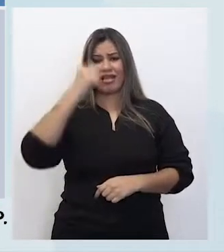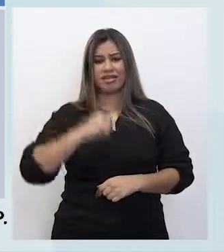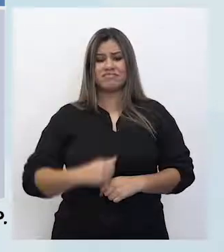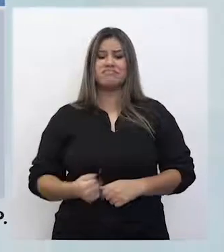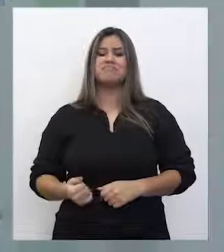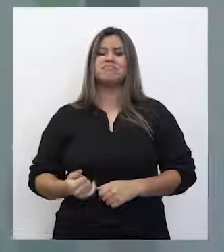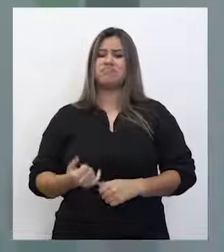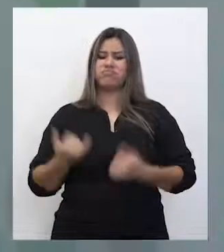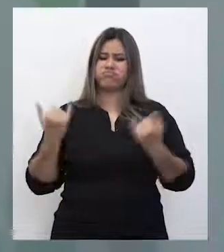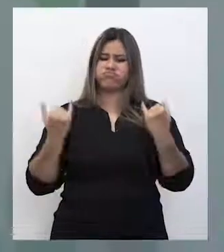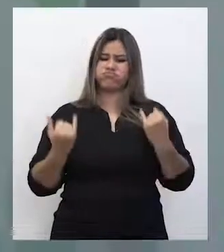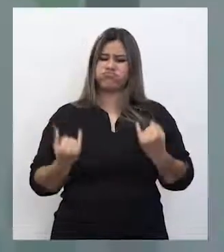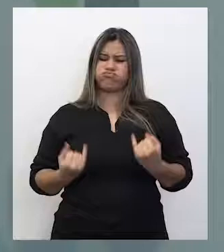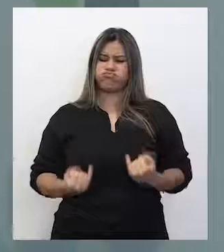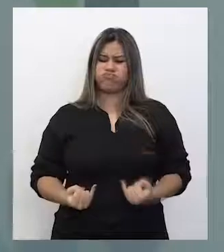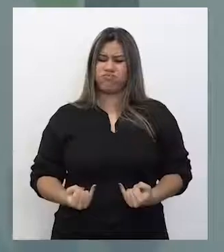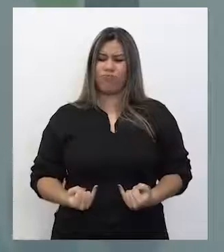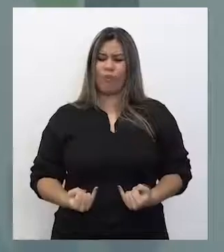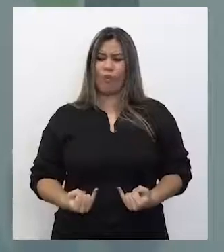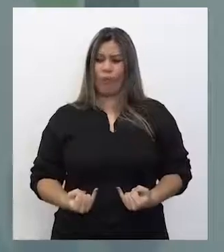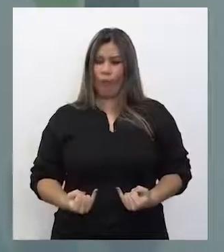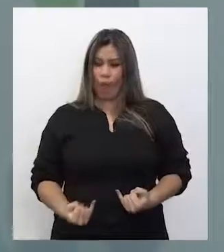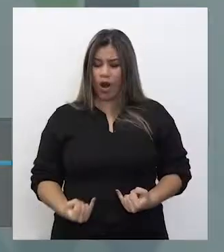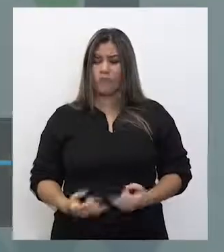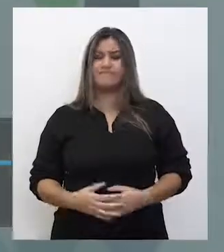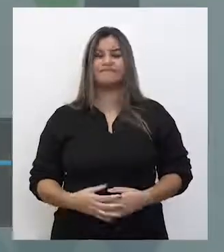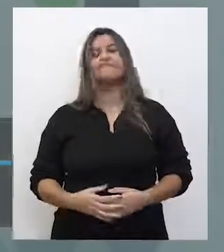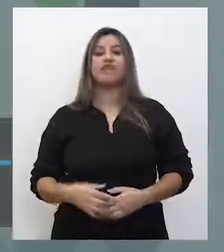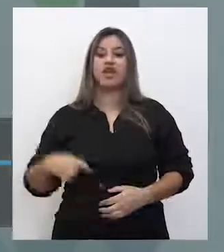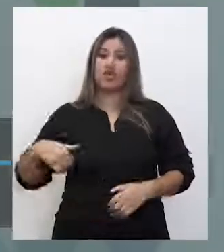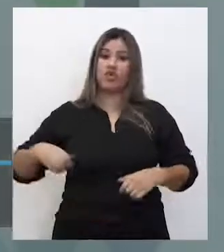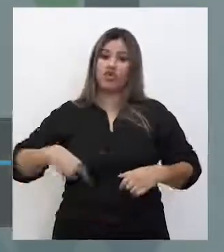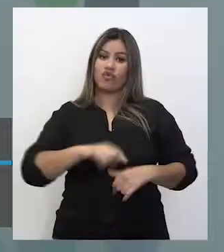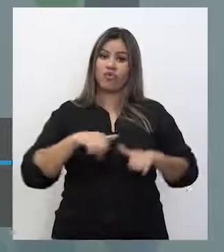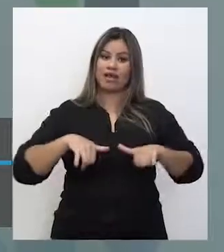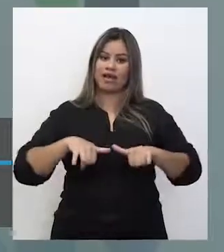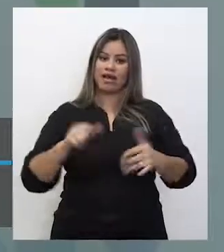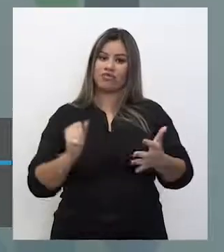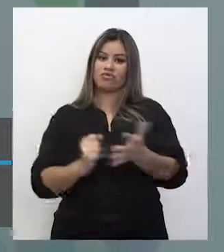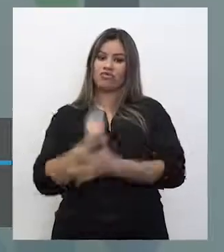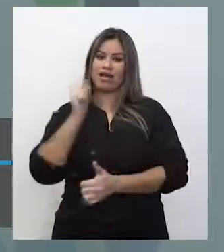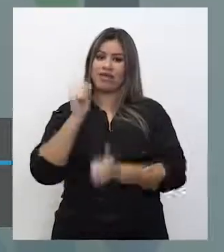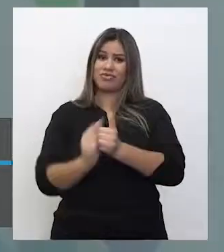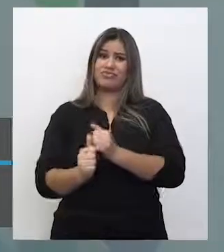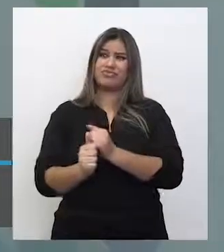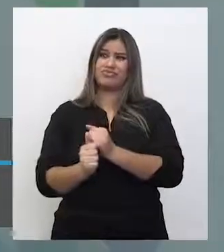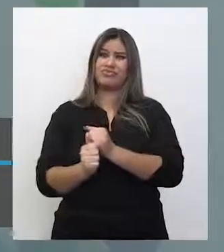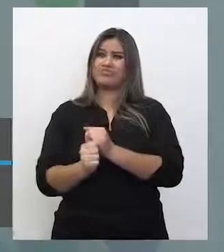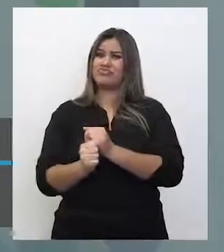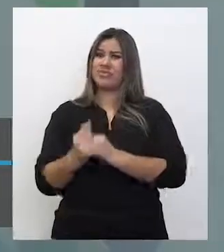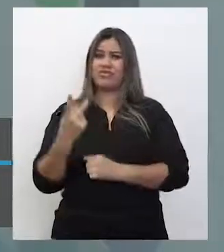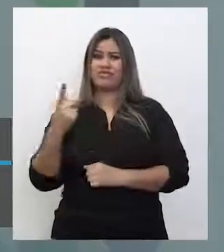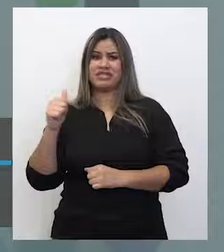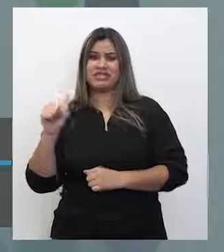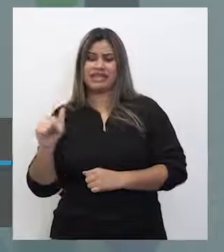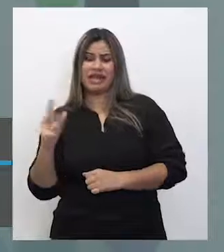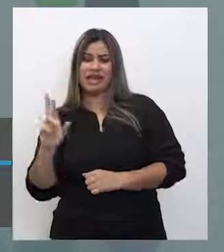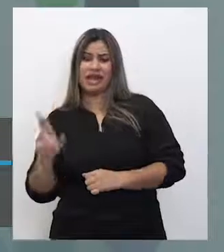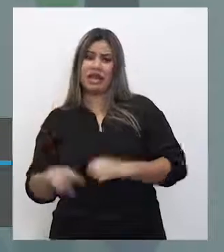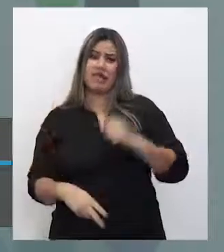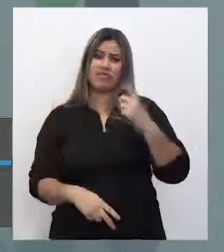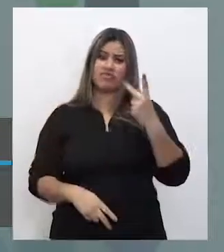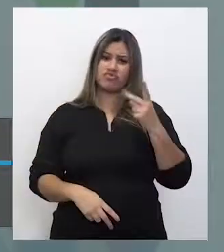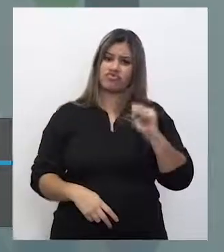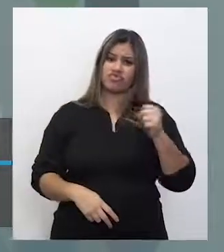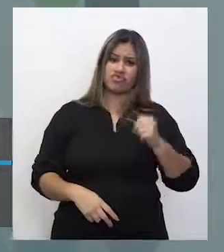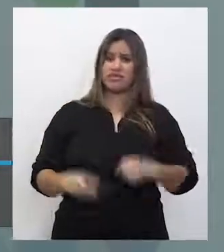Gente do céu! Olha lá. A cada vez que eu vou ao mercado comprar arroz, eu me espanto mais. Exatamente. É de 27 para 28 para 30.